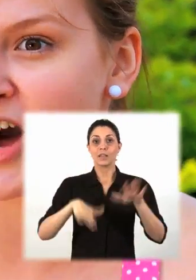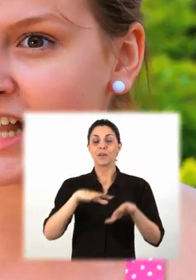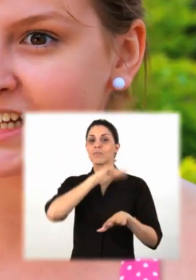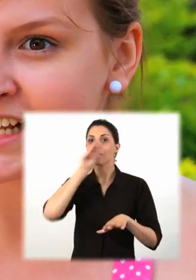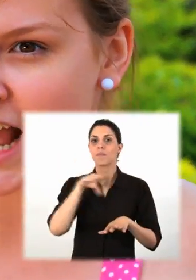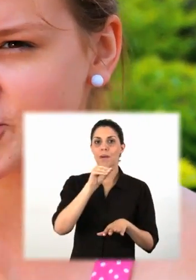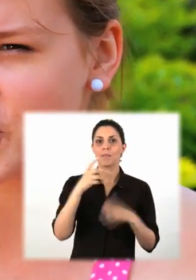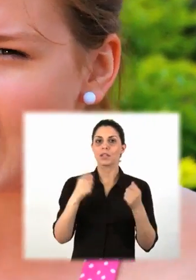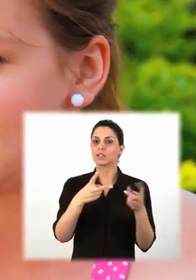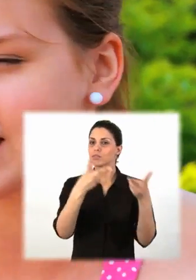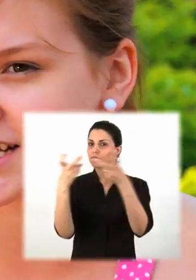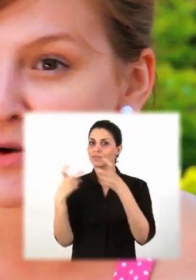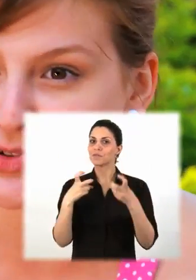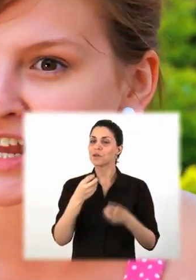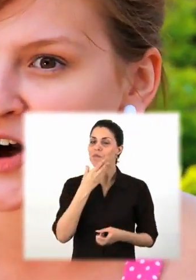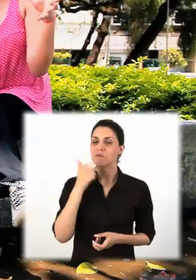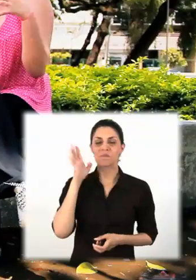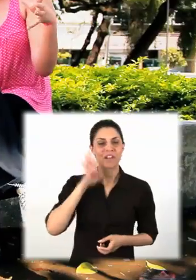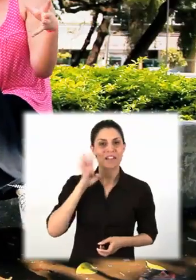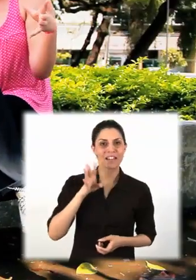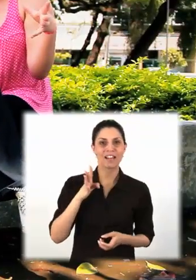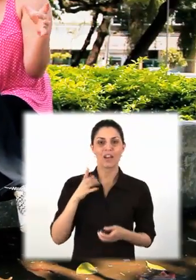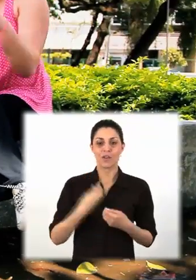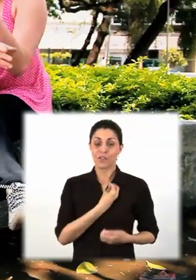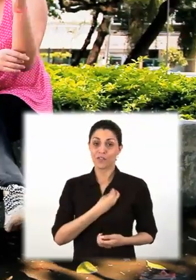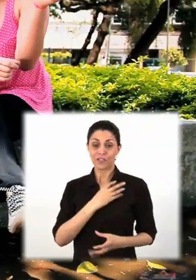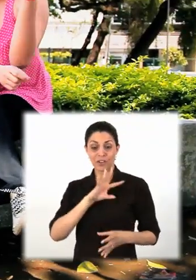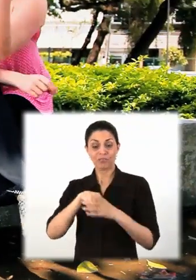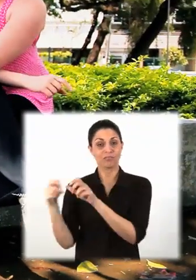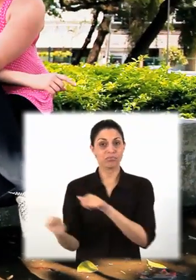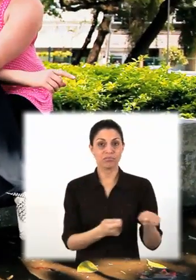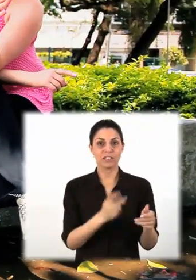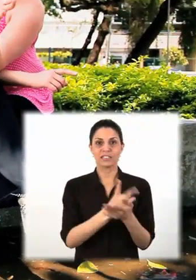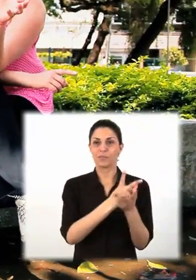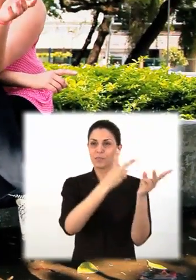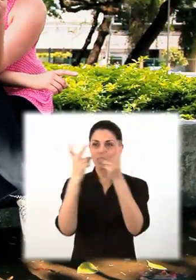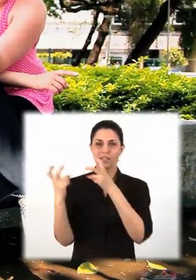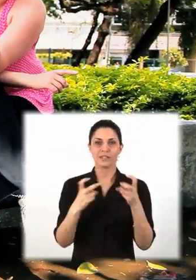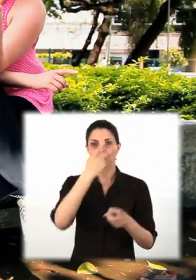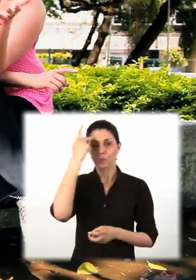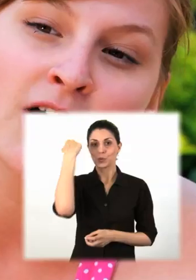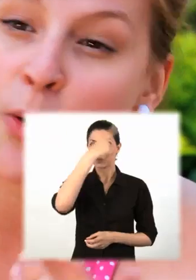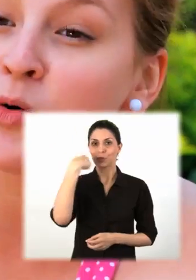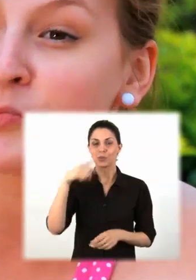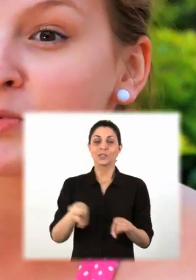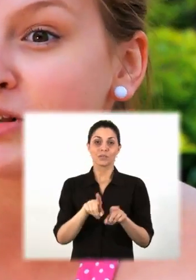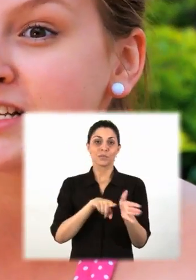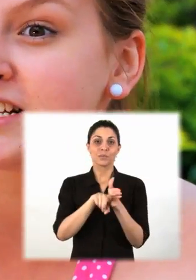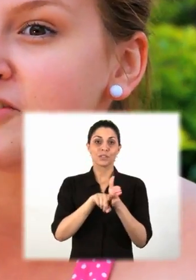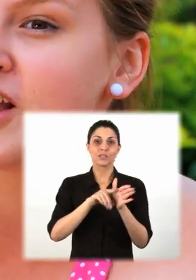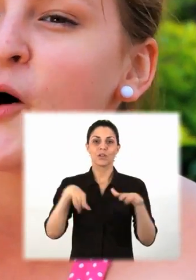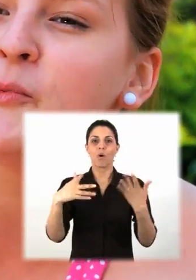dá a fala, a gente olhar e analisar é muito legal, né? Utilizar isso pro meu cotidiano, assim, tá analisando as pessoas na rua, como